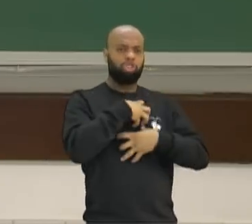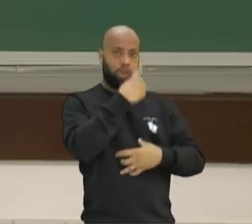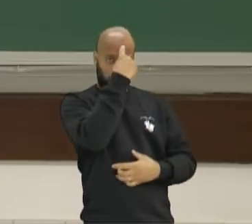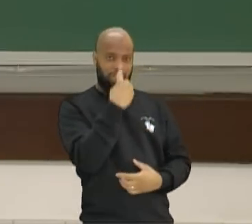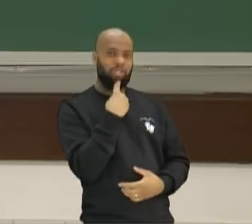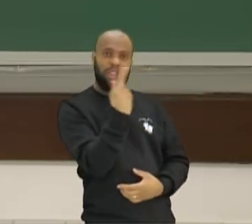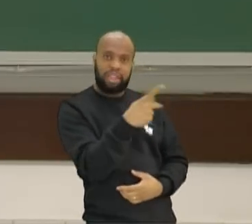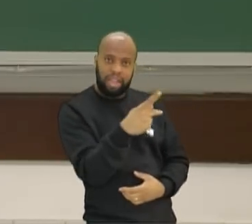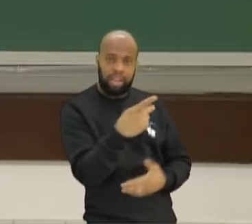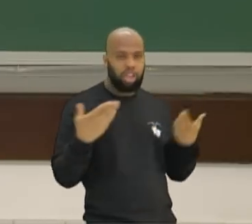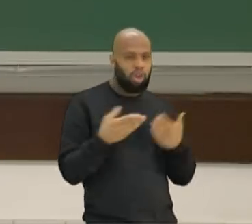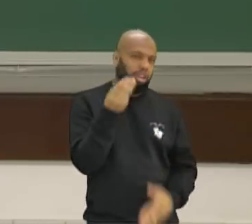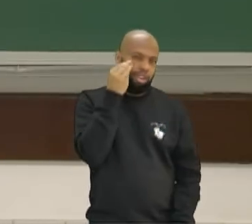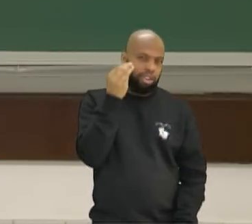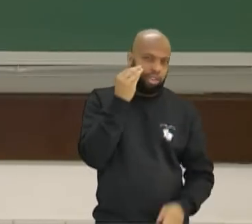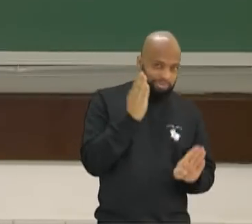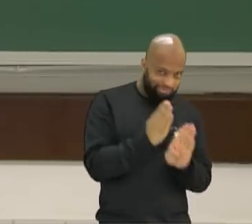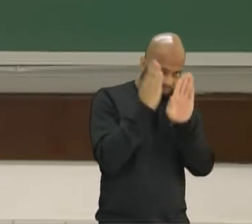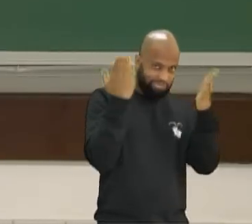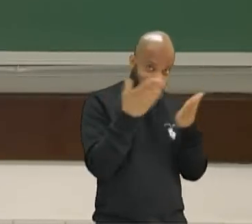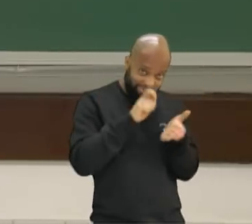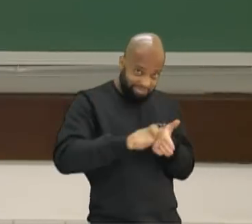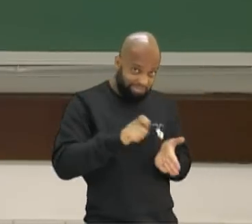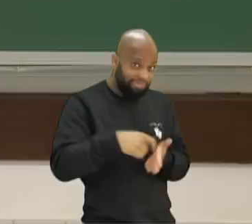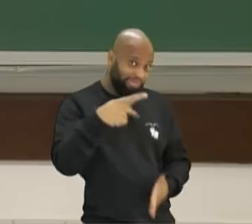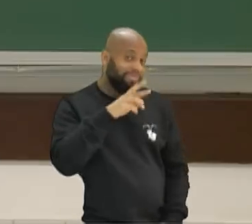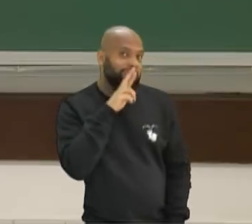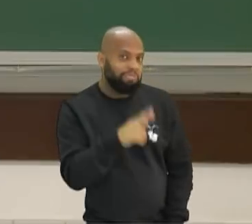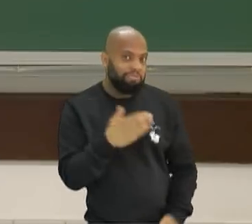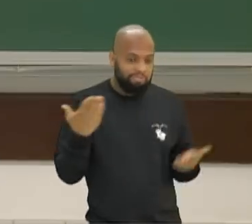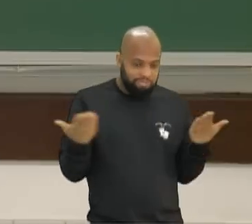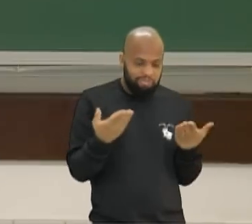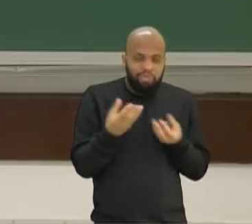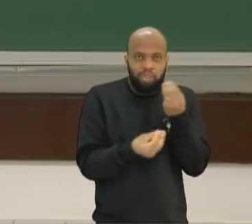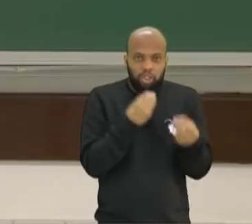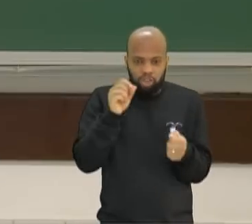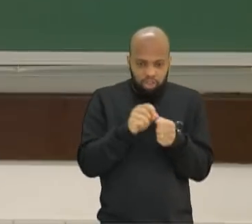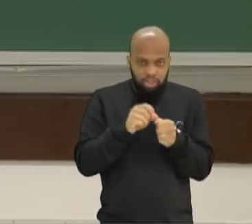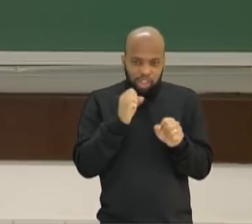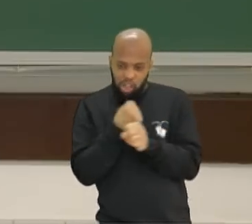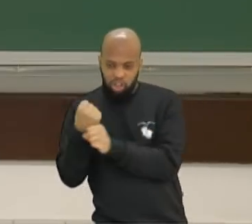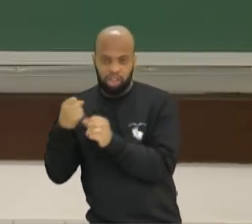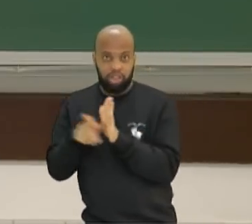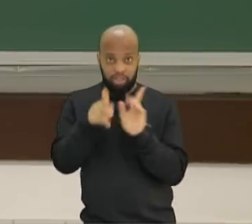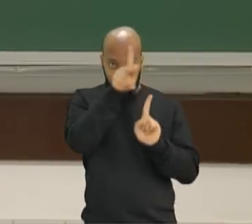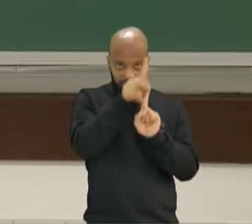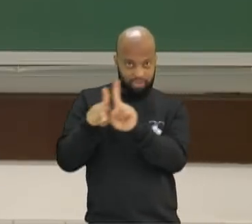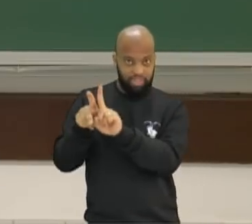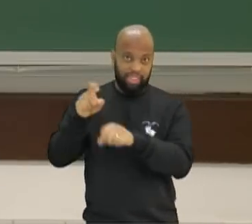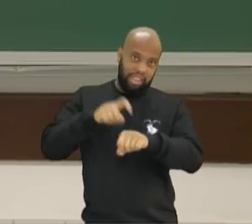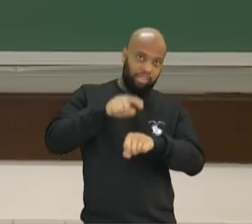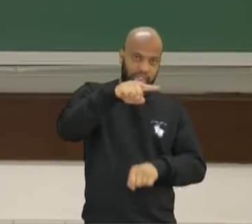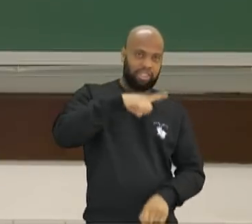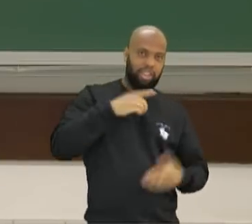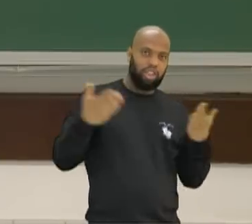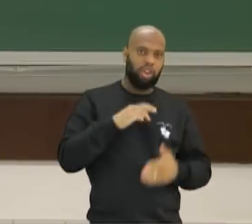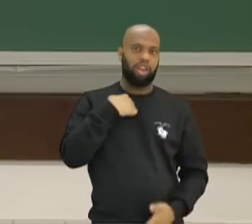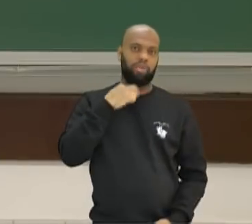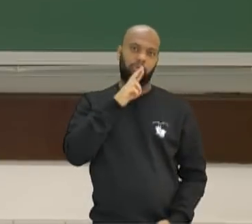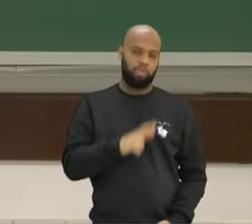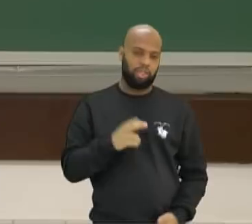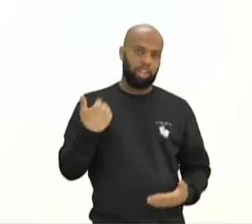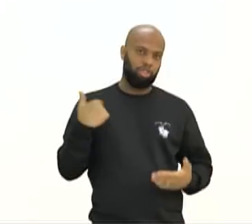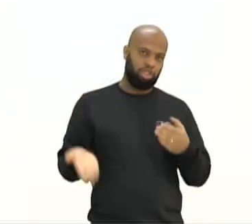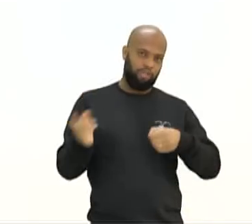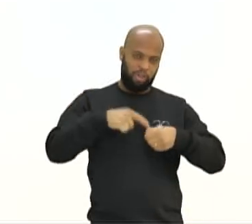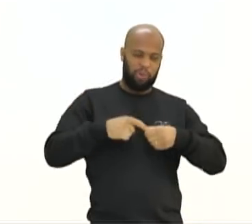personalidade dele? Vamos tentar descobrir aí como a construção, né, desse personagem? Vou dar um tempinho para você fazer isso e eu